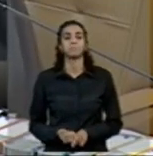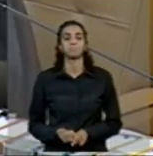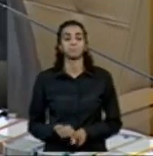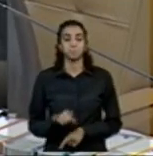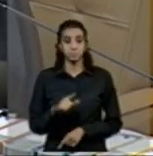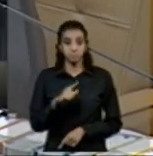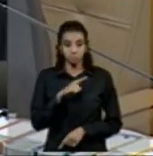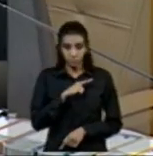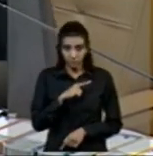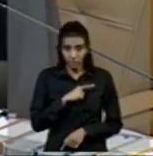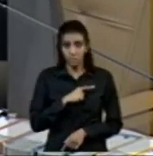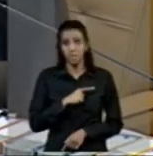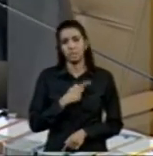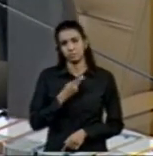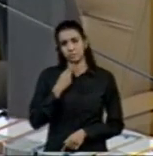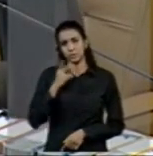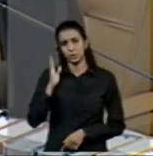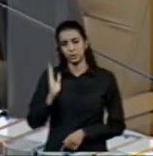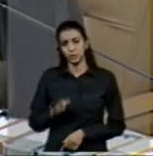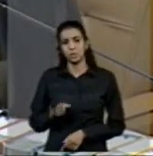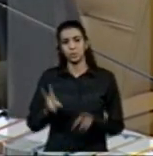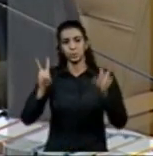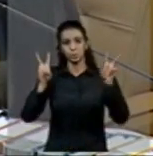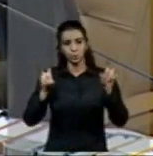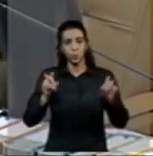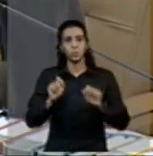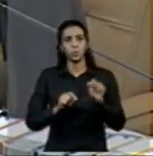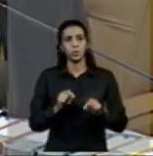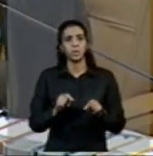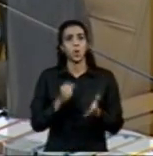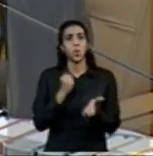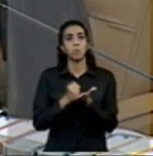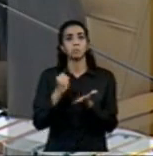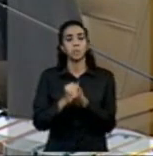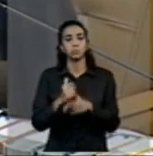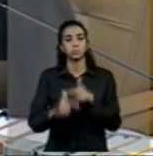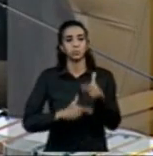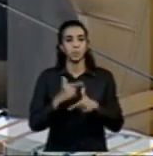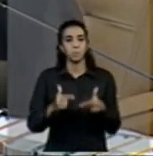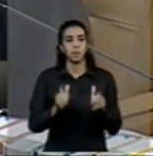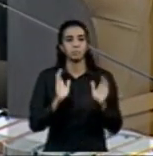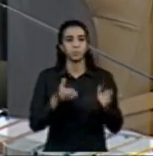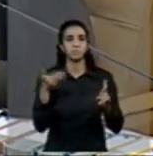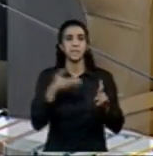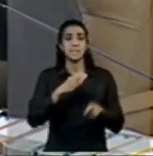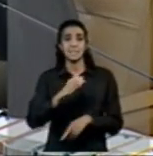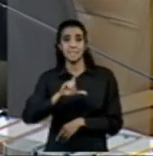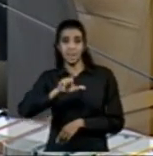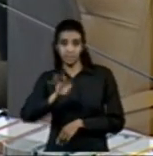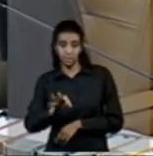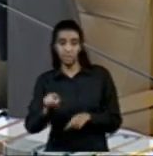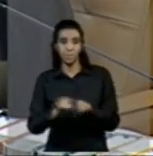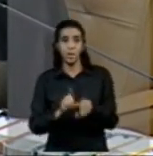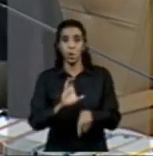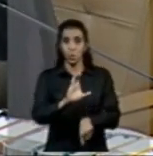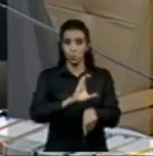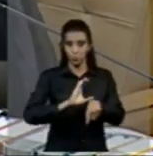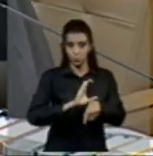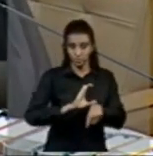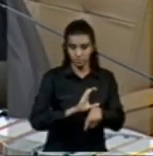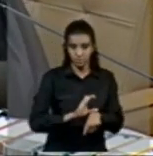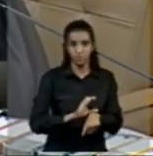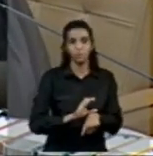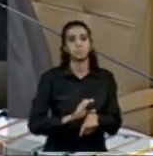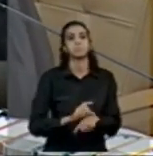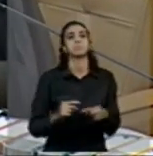considerações já explanadas a respeito da centralidade do contrato de trabalho no paradigma da CLT e da Constituição de 88